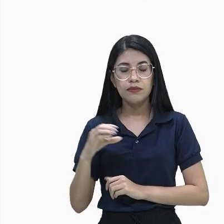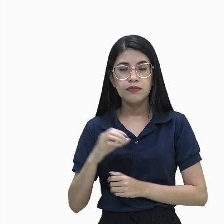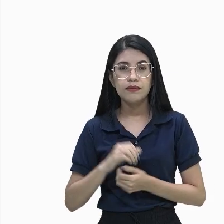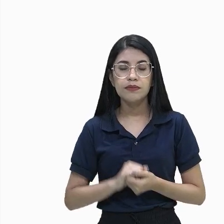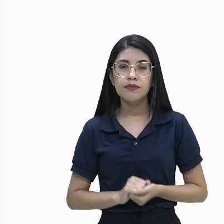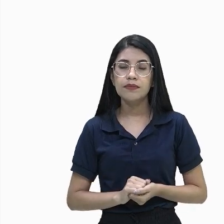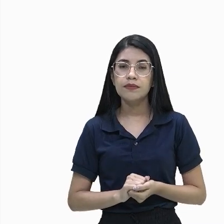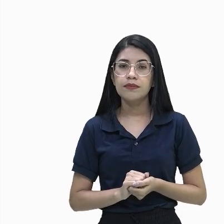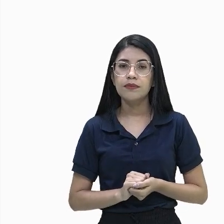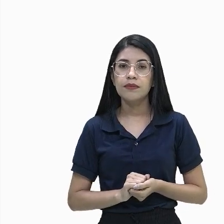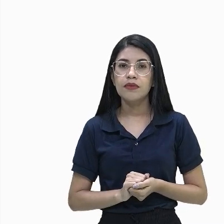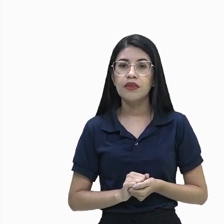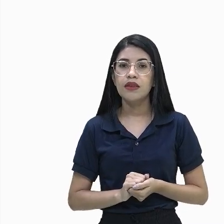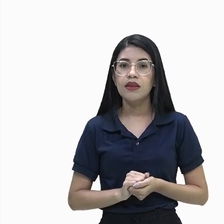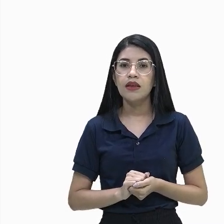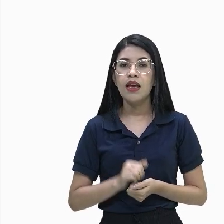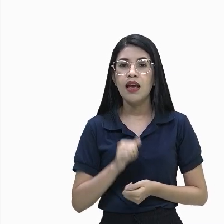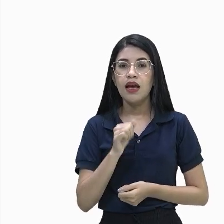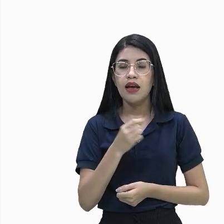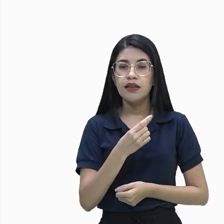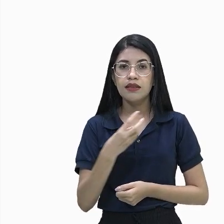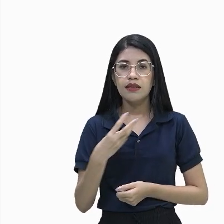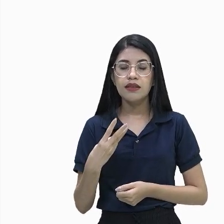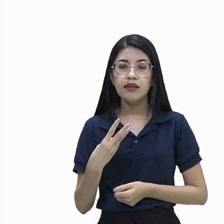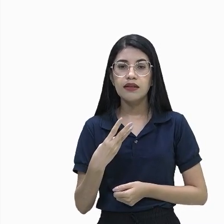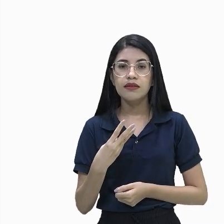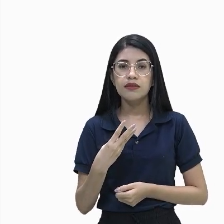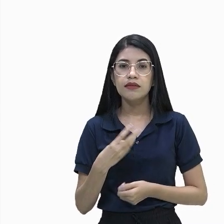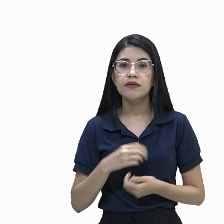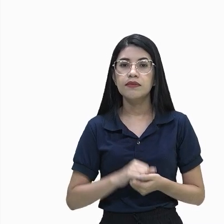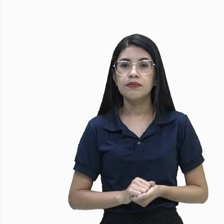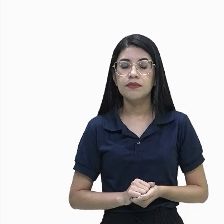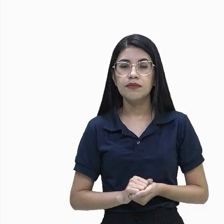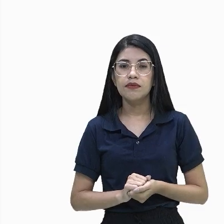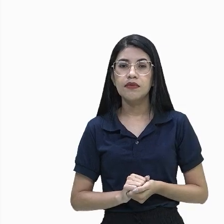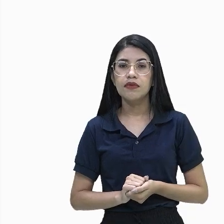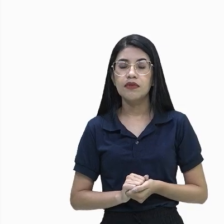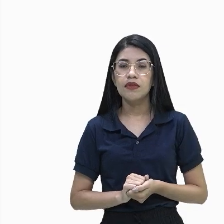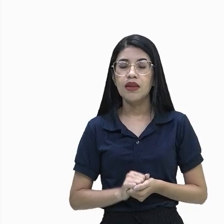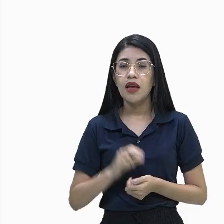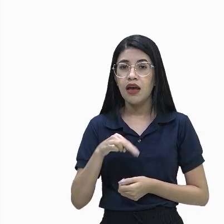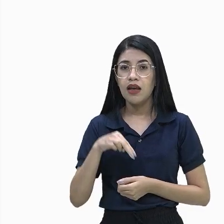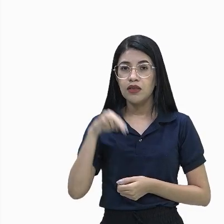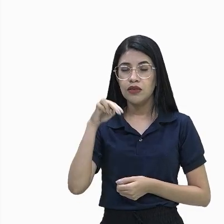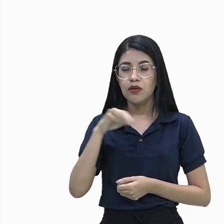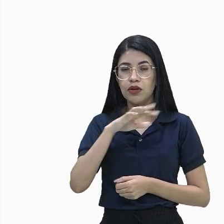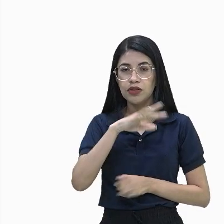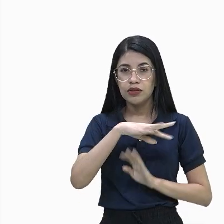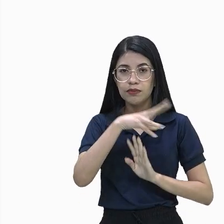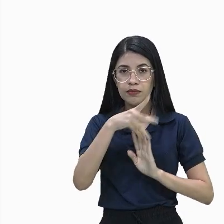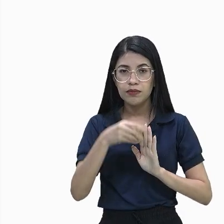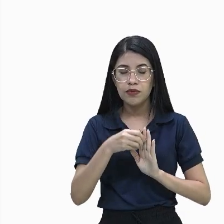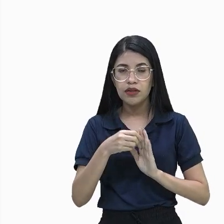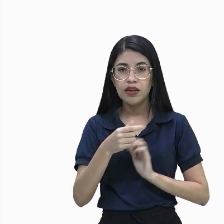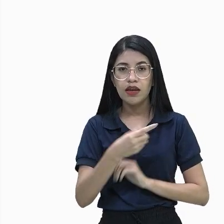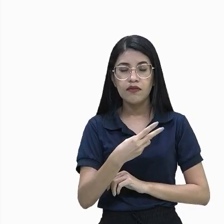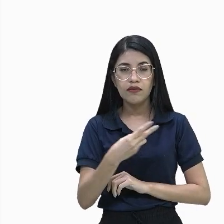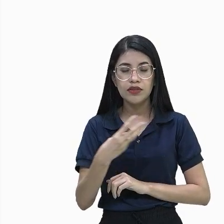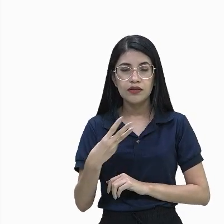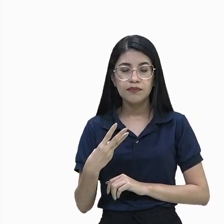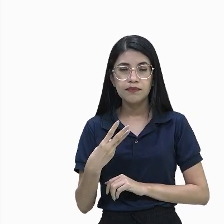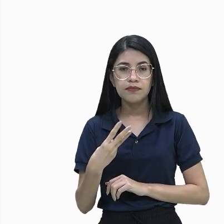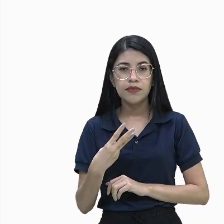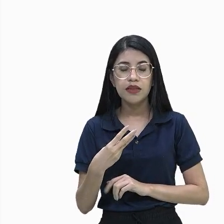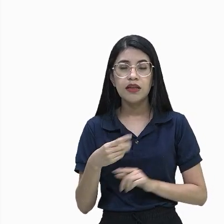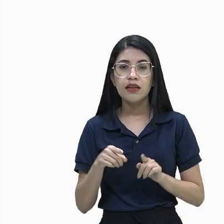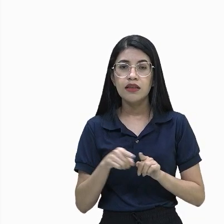Ocidental, né? A 13, que a gente vai analisar, são a depressão marginal norte-amazônica. A 23, a gente também já